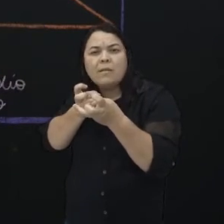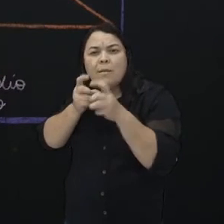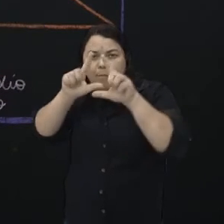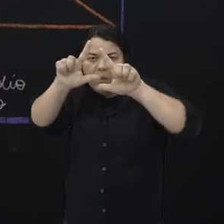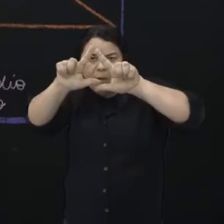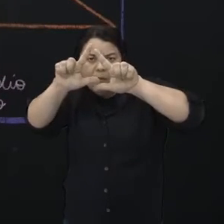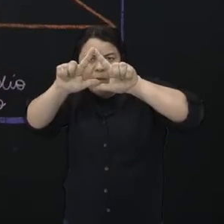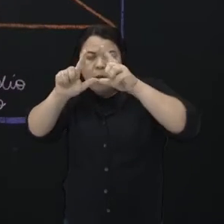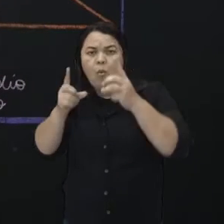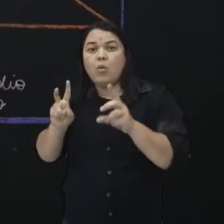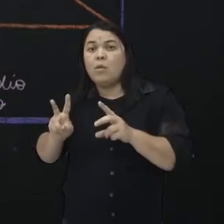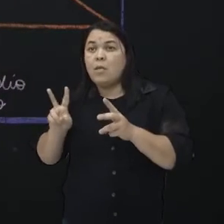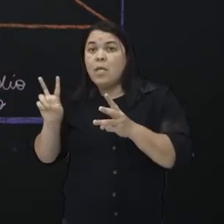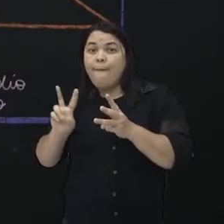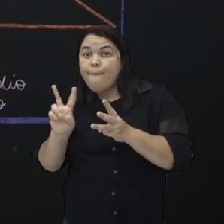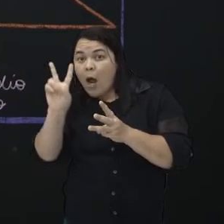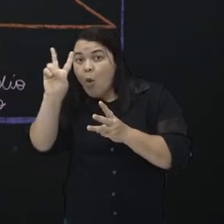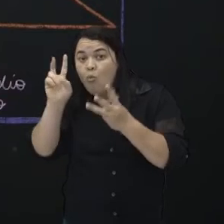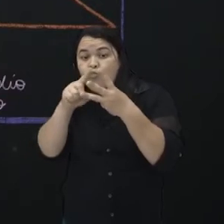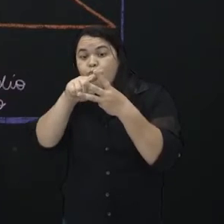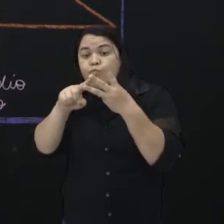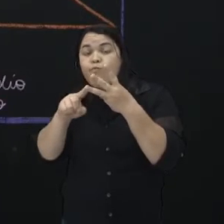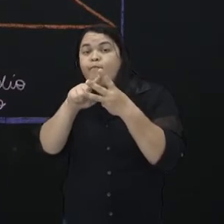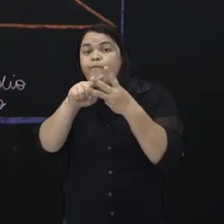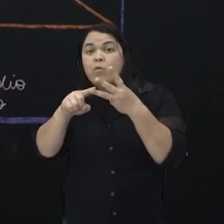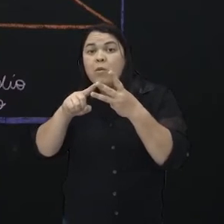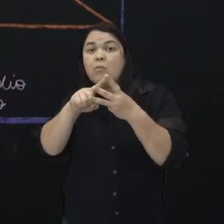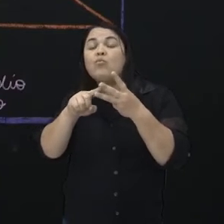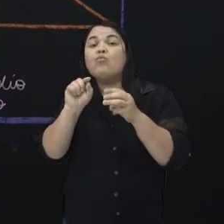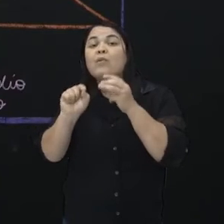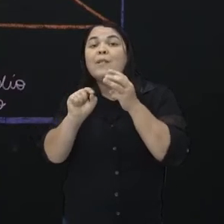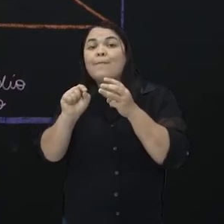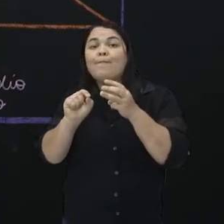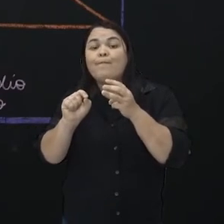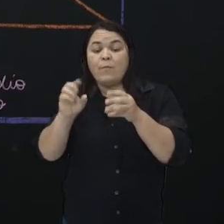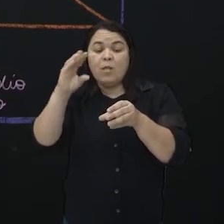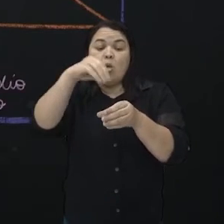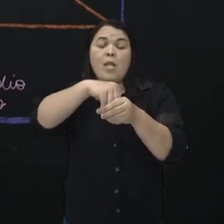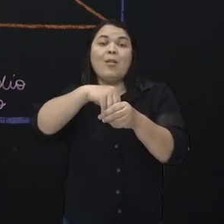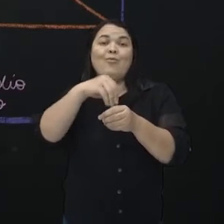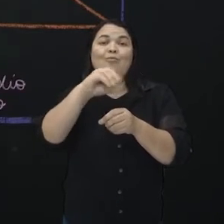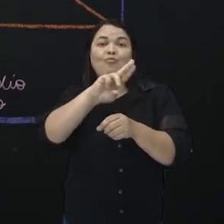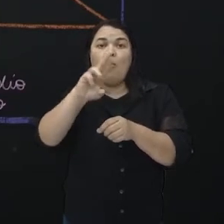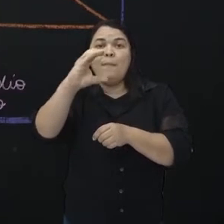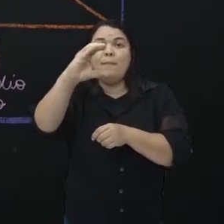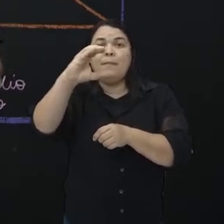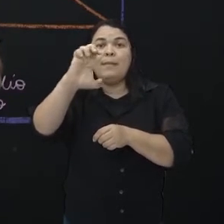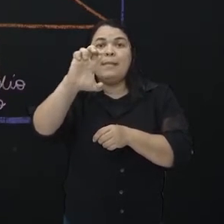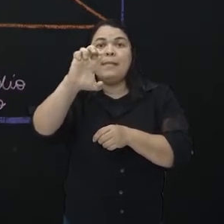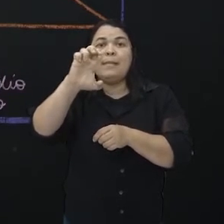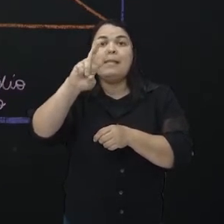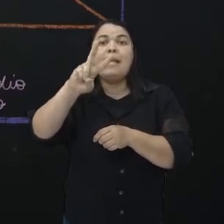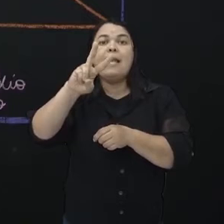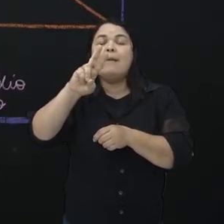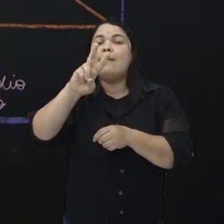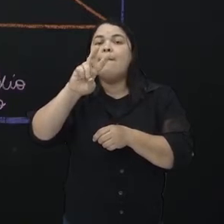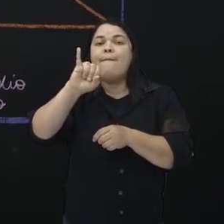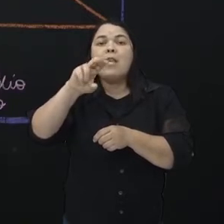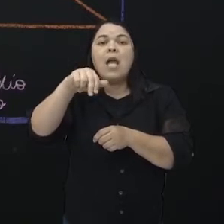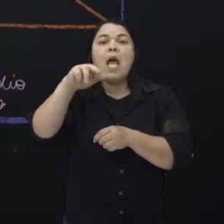Beleza? Então vejamos aqui, tá? Nesta nossa aula nós trabalhamos aqui a identificação de